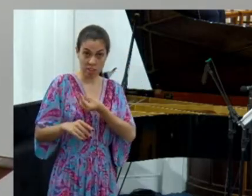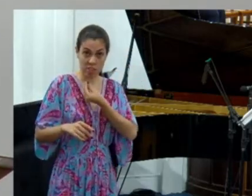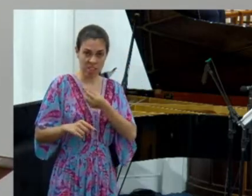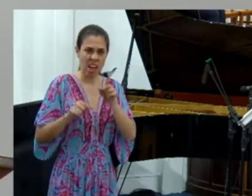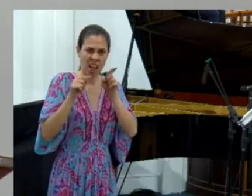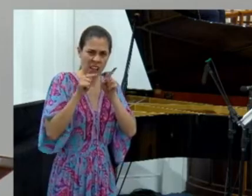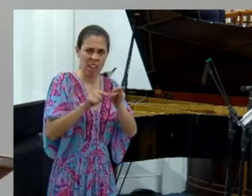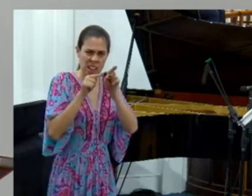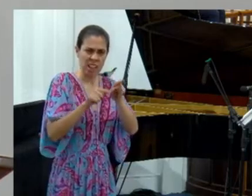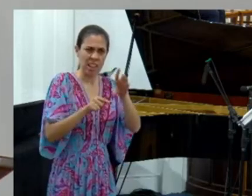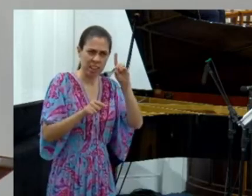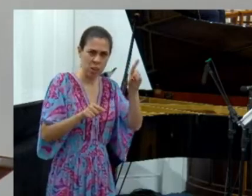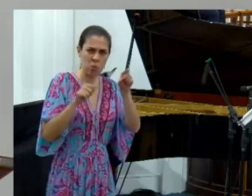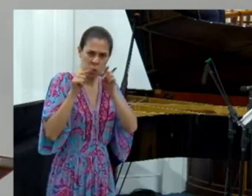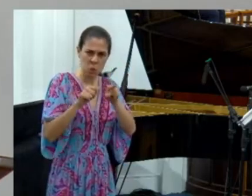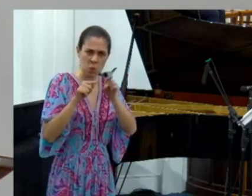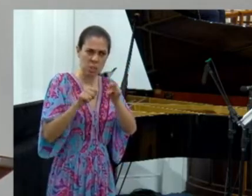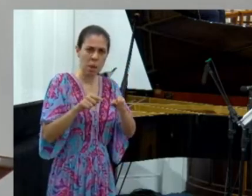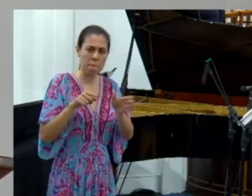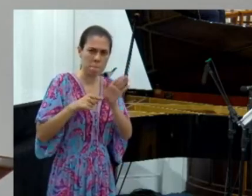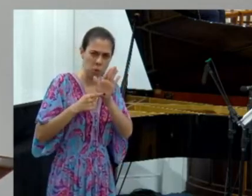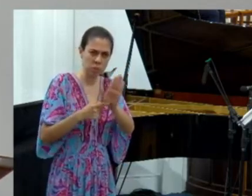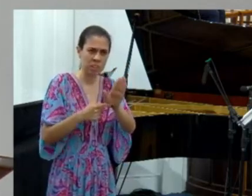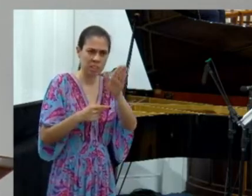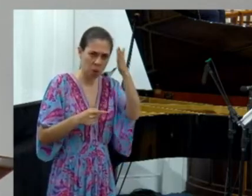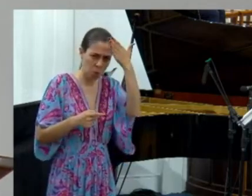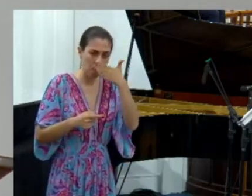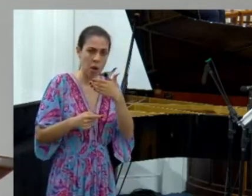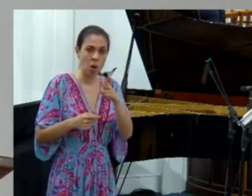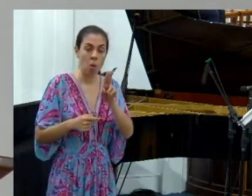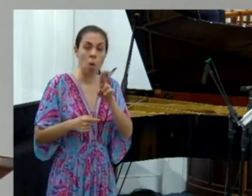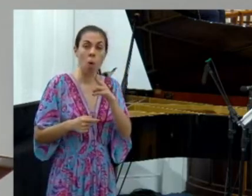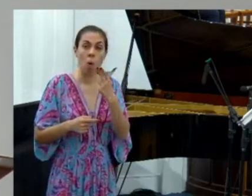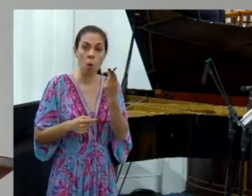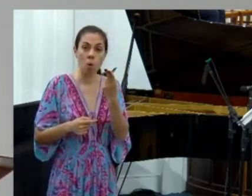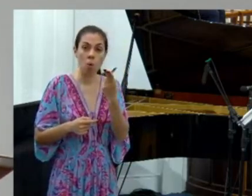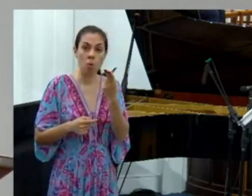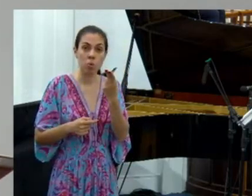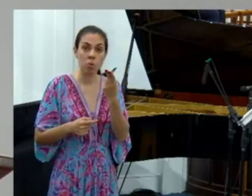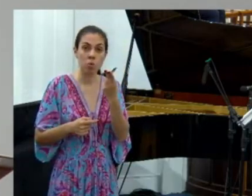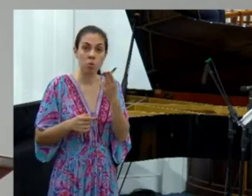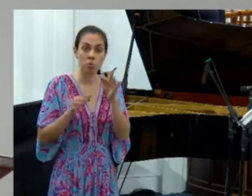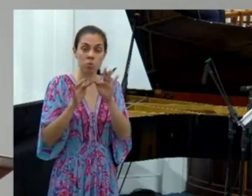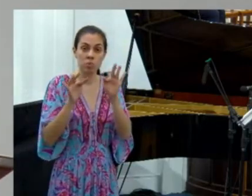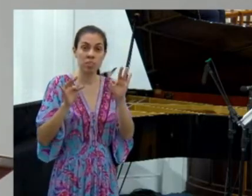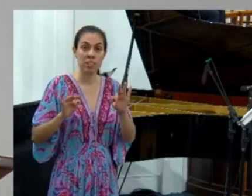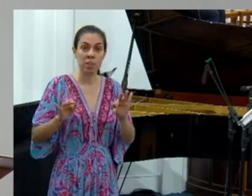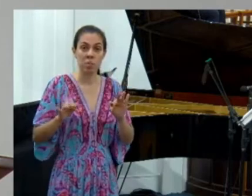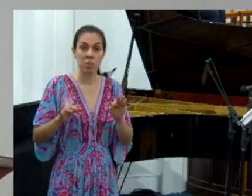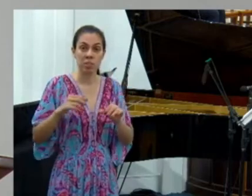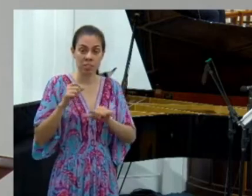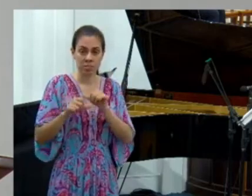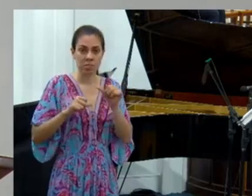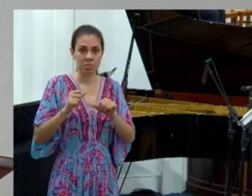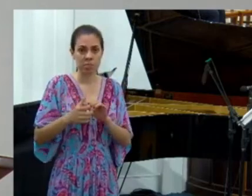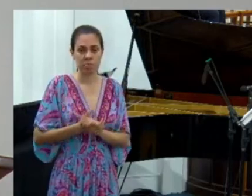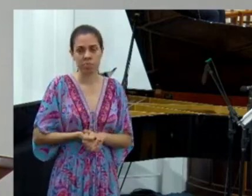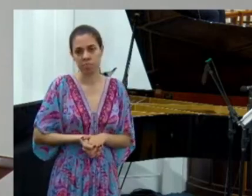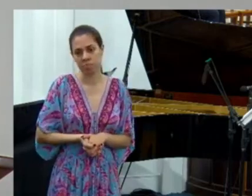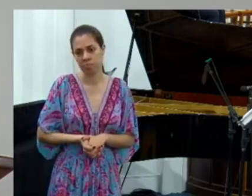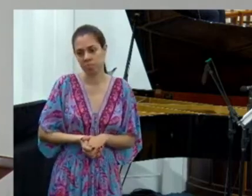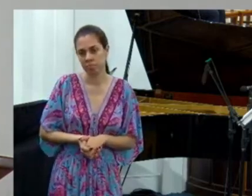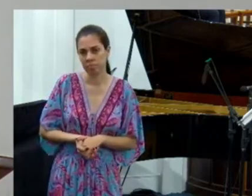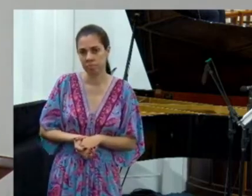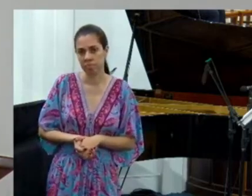É possível que nós estejamos, infelizmente, vivendo uma religiosidade tal, como as pessoas